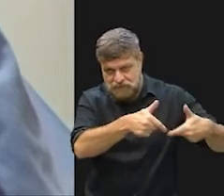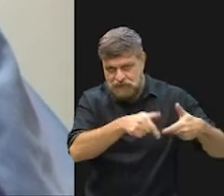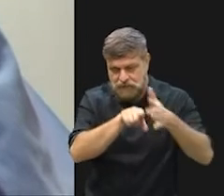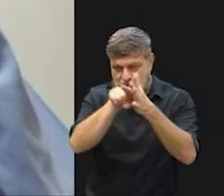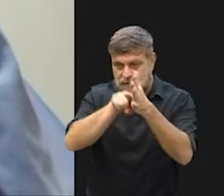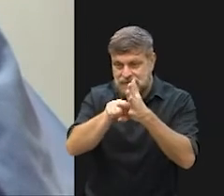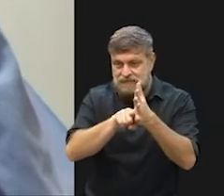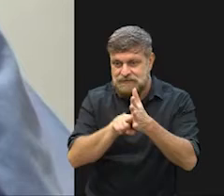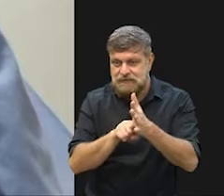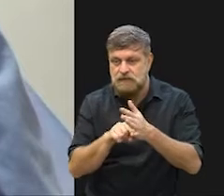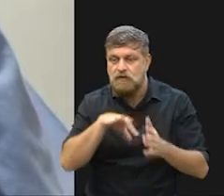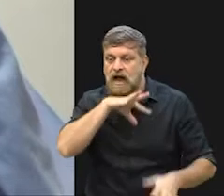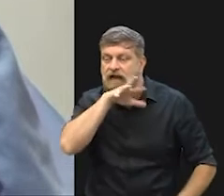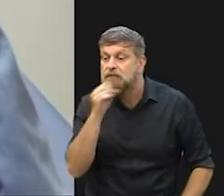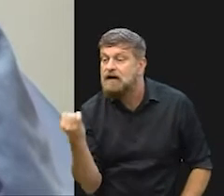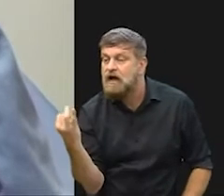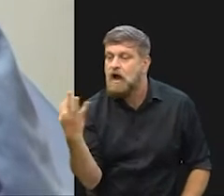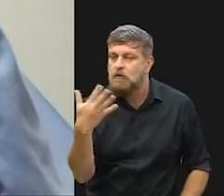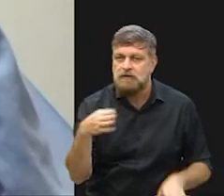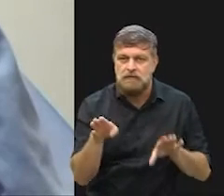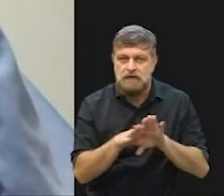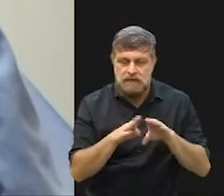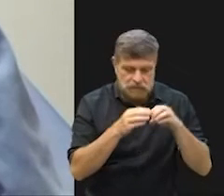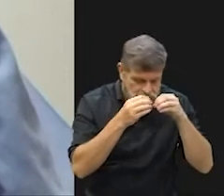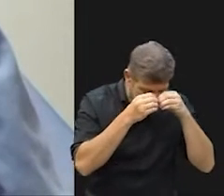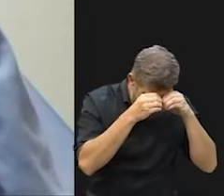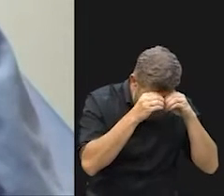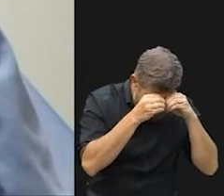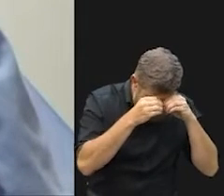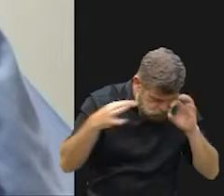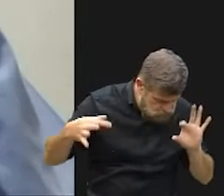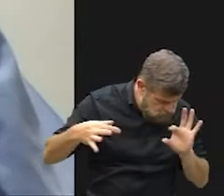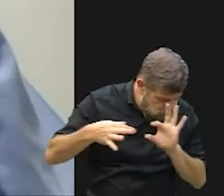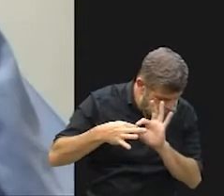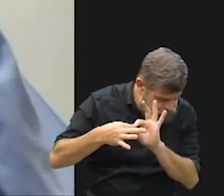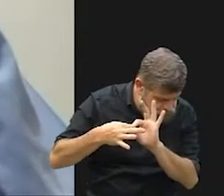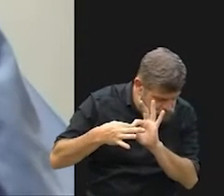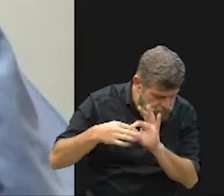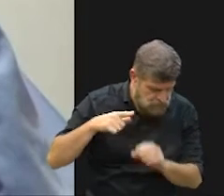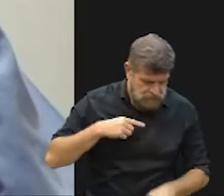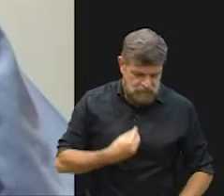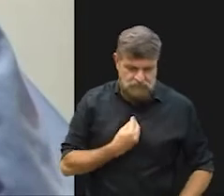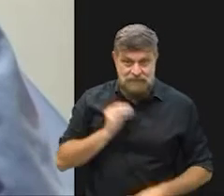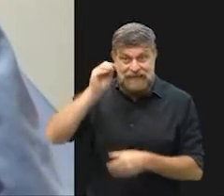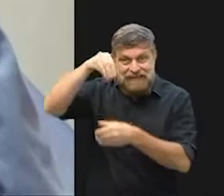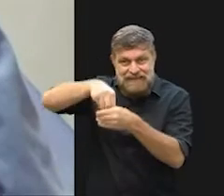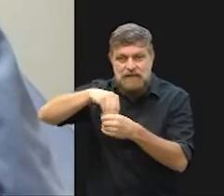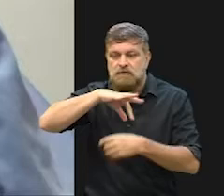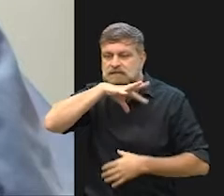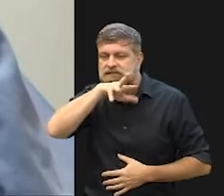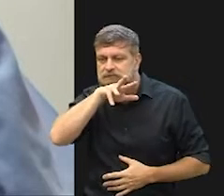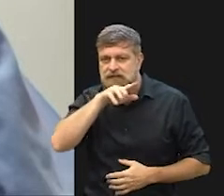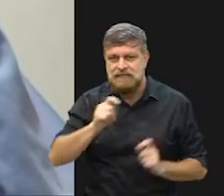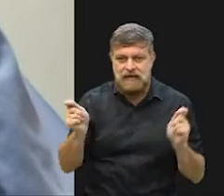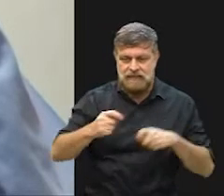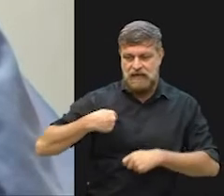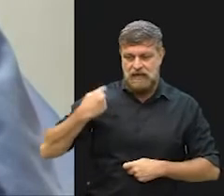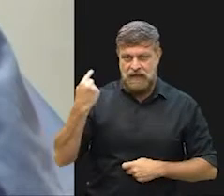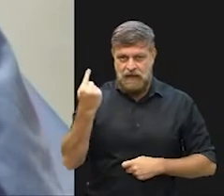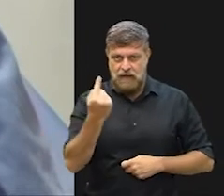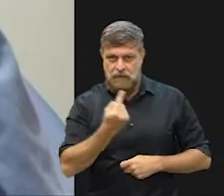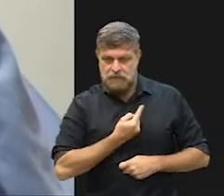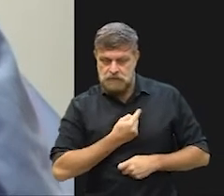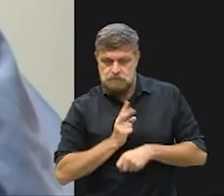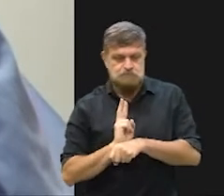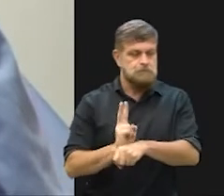o levantamento da fauna e dos micro-organismos associados a essa, porque isso nos dá uma condição de